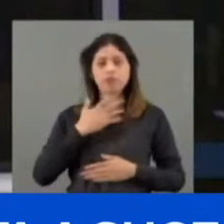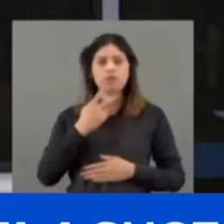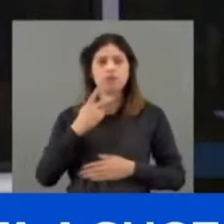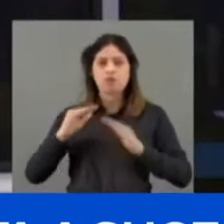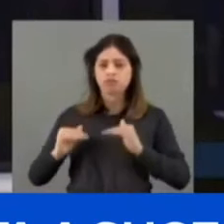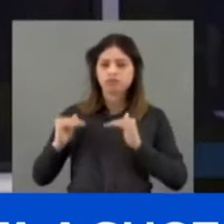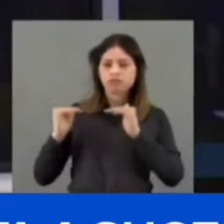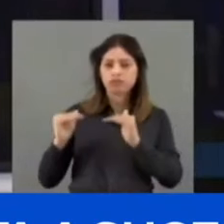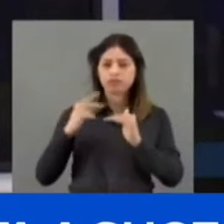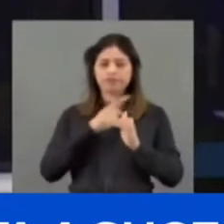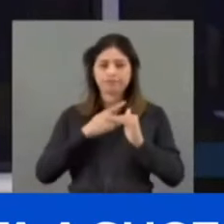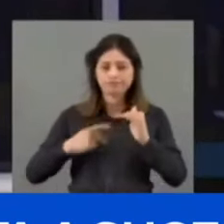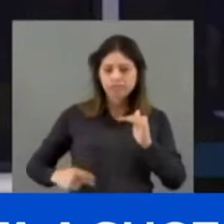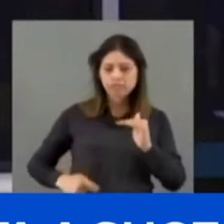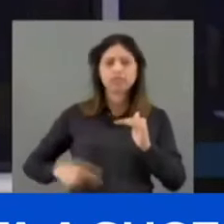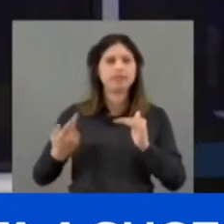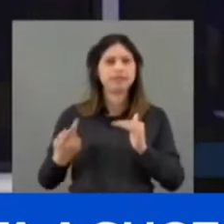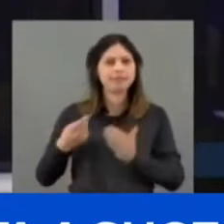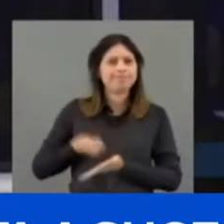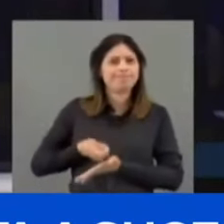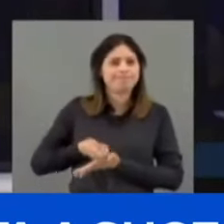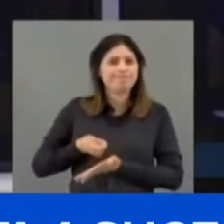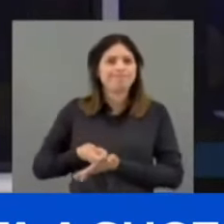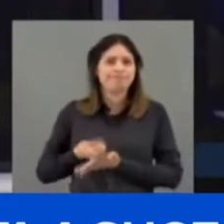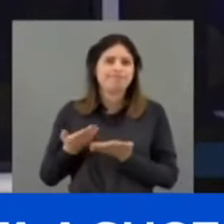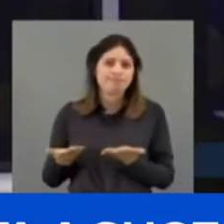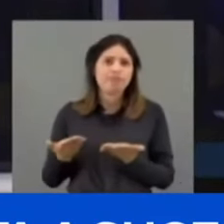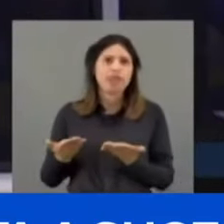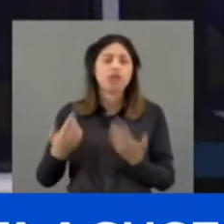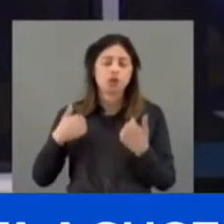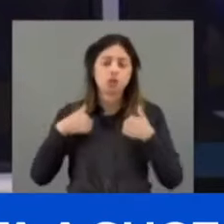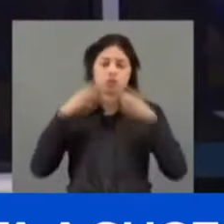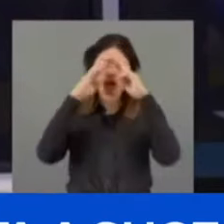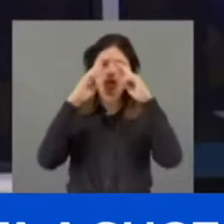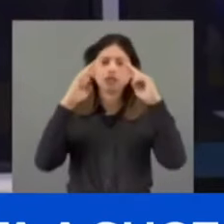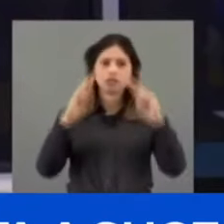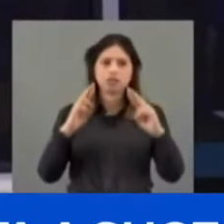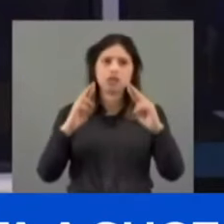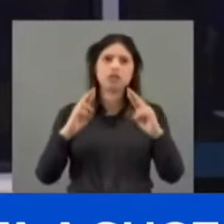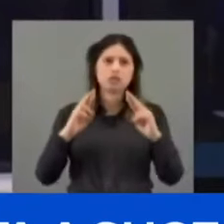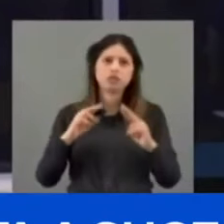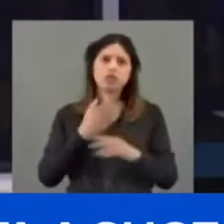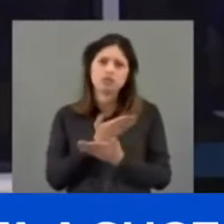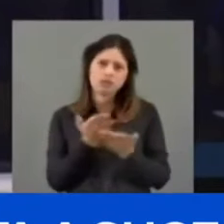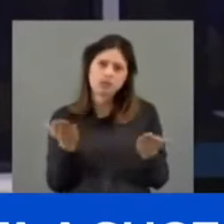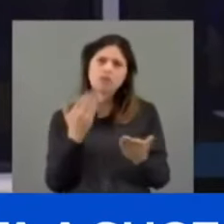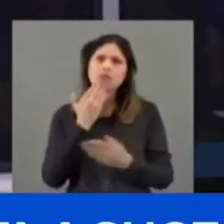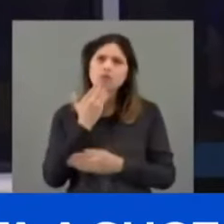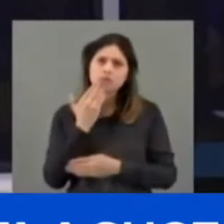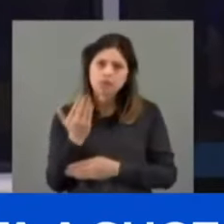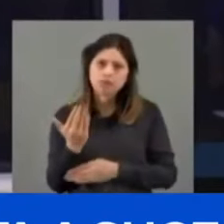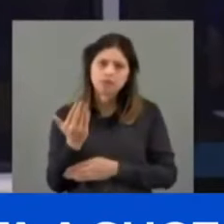muito Com provavelmente ele não vai permitir que isso aconteça, né? certeza. Com certeza, com certeza. Mas eu acho que se o Lira perceber que o nome